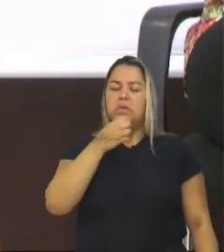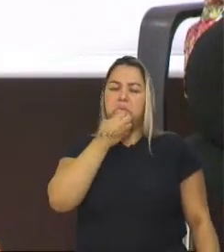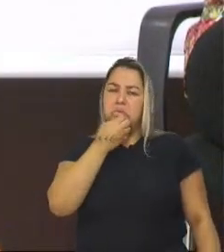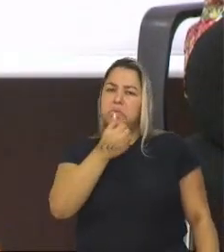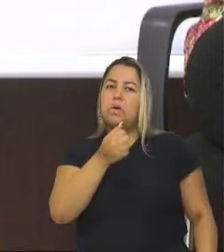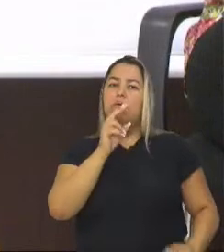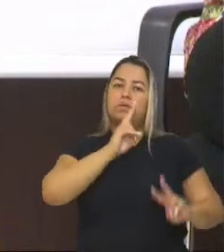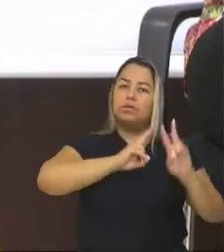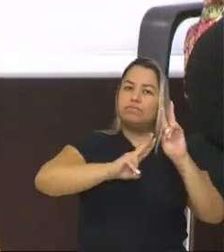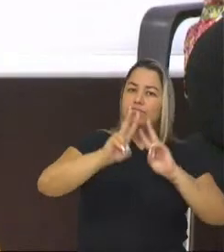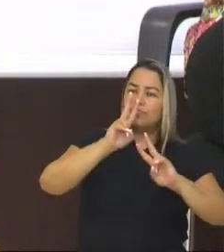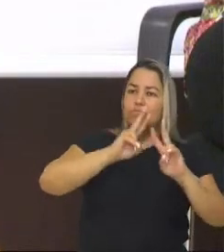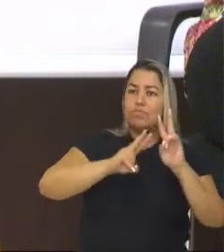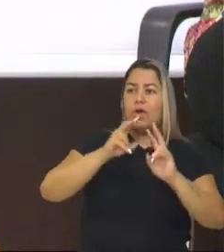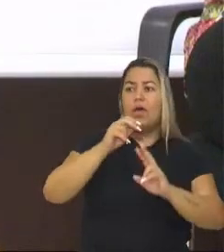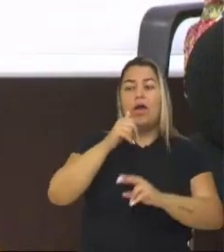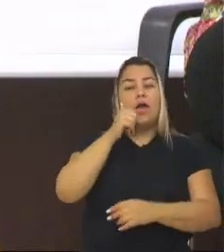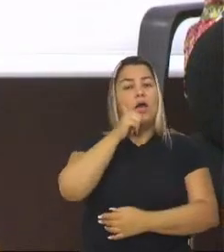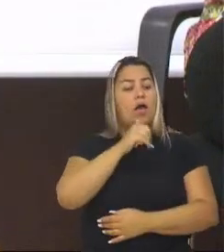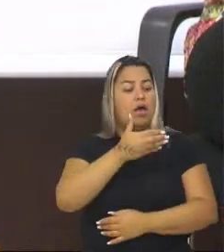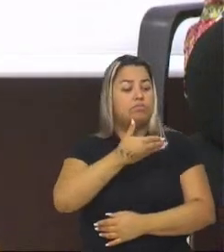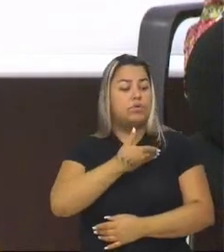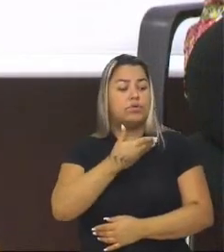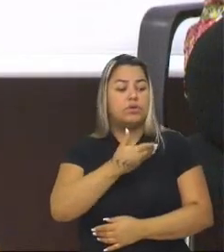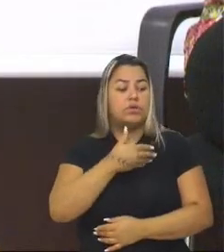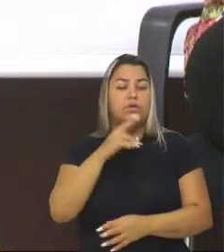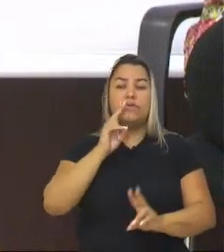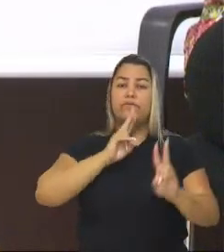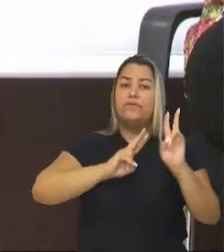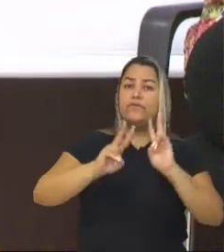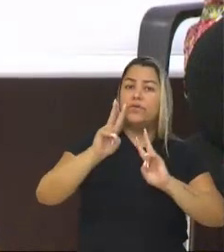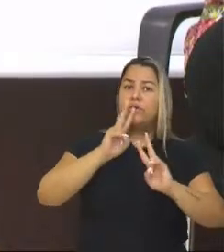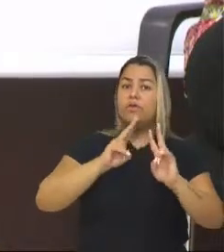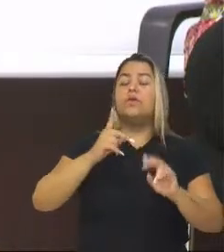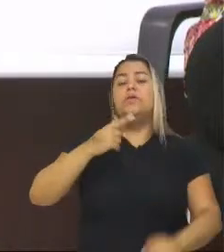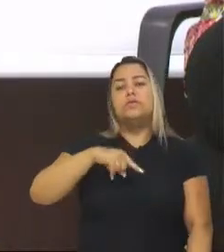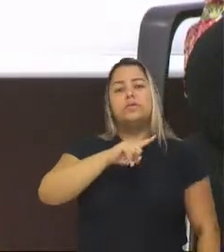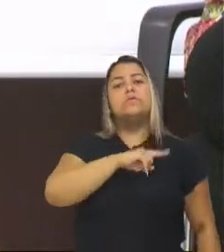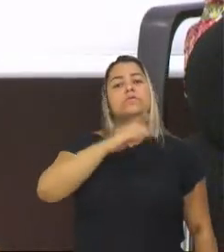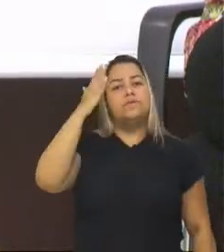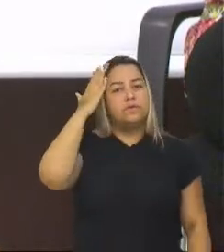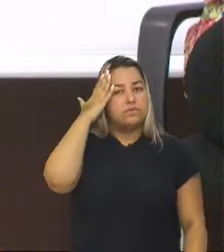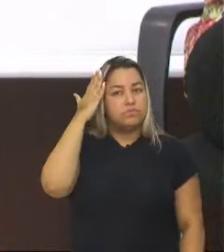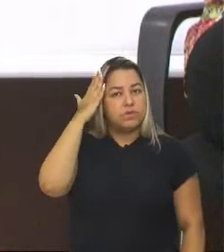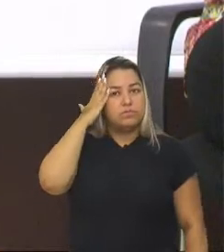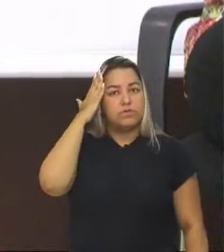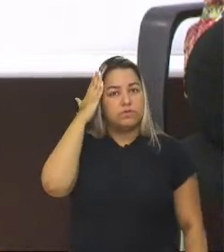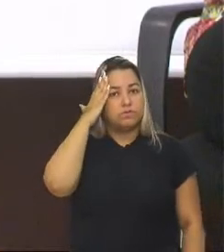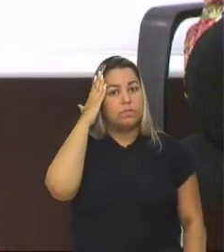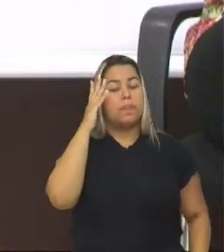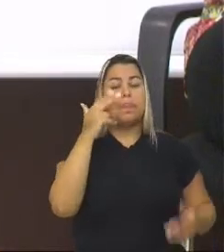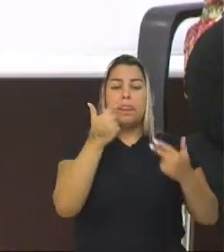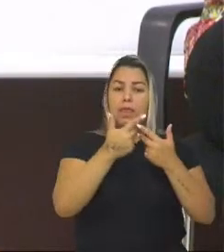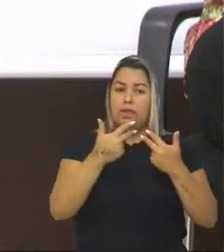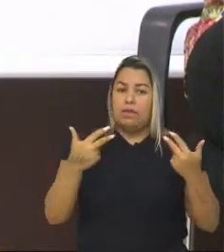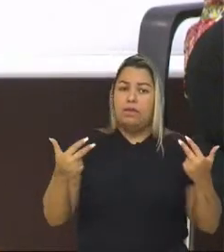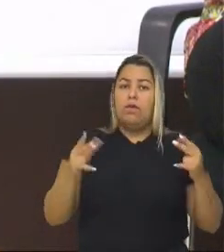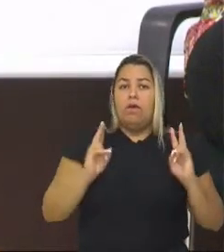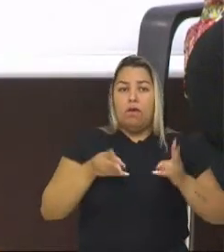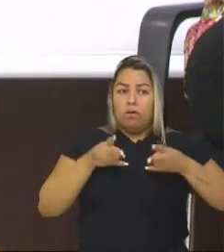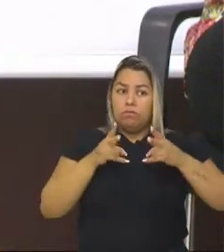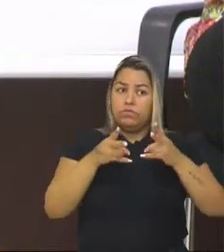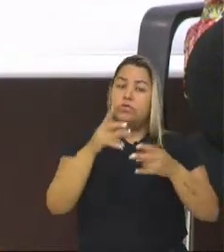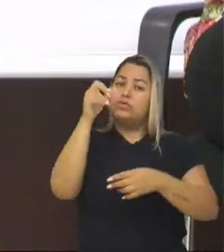olhar, companheira, e ver que assim, a gente sabe que as coisas